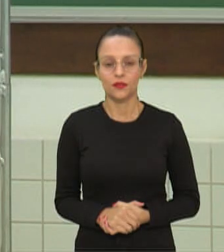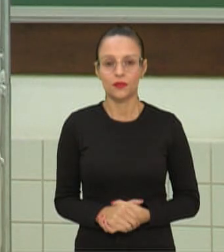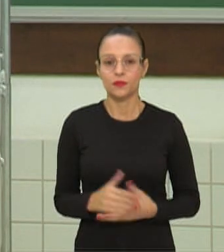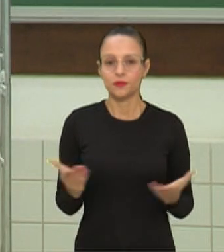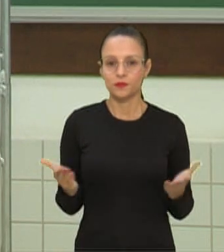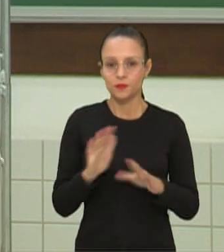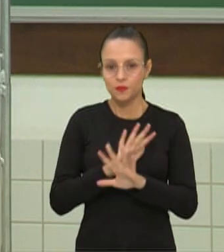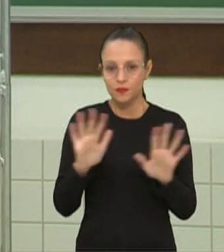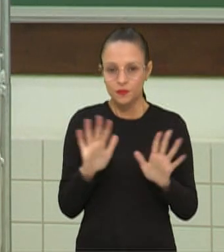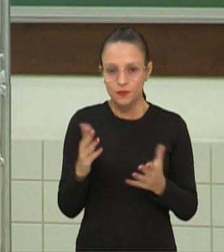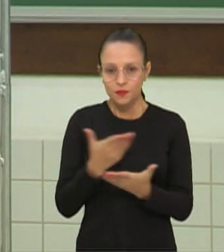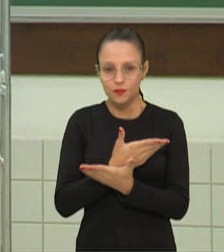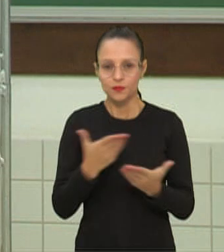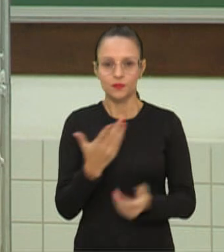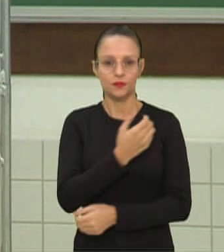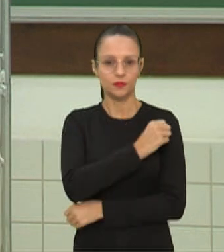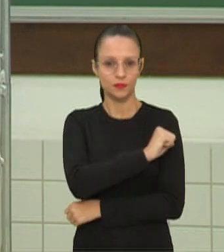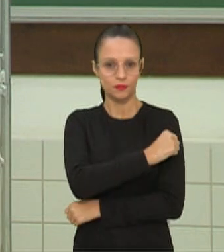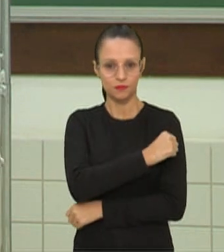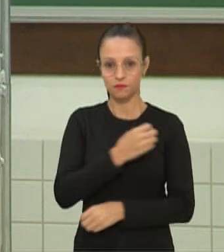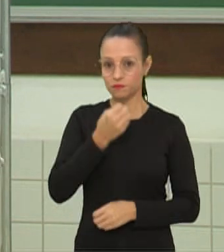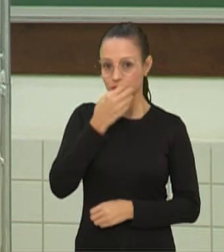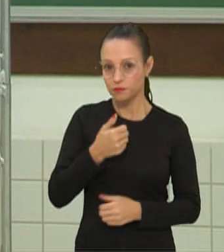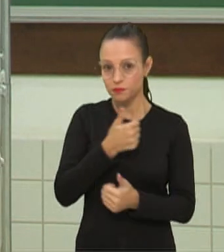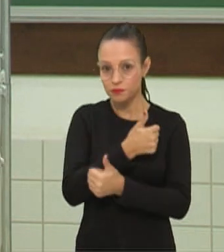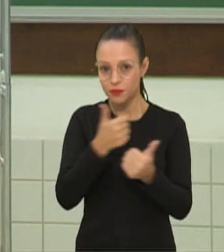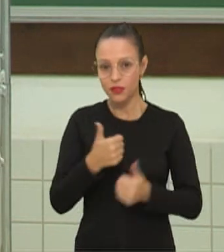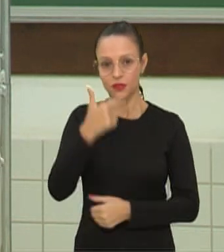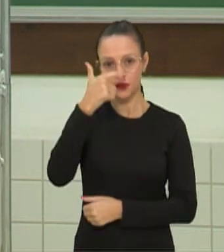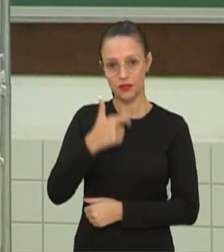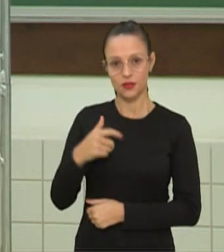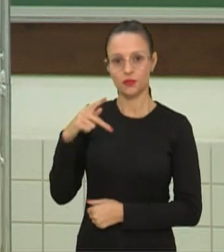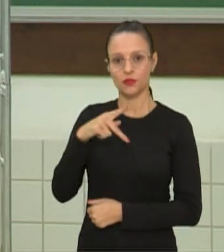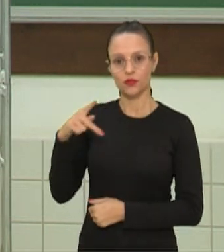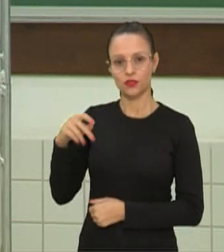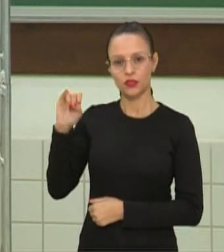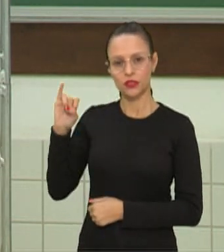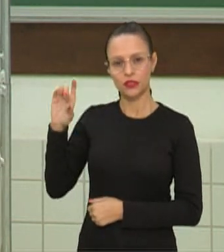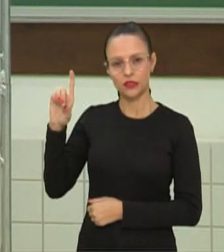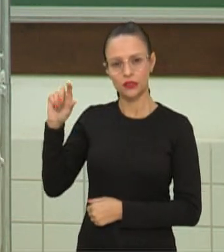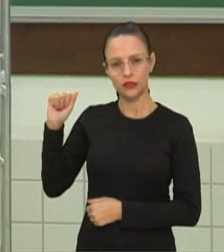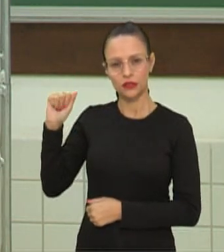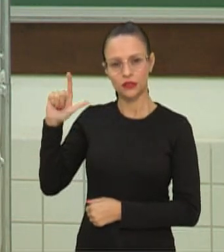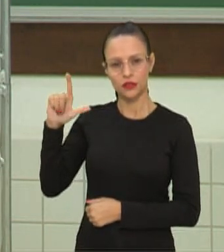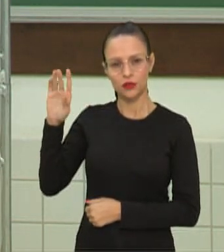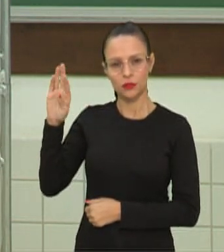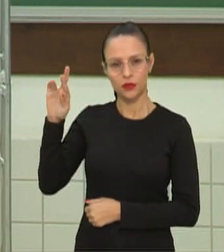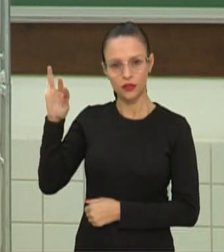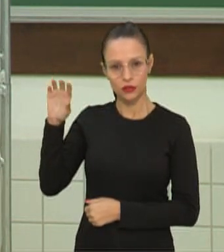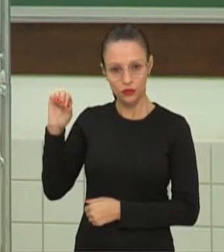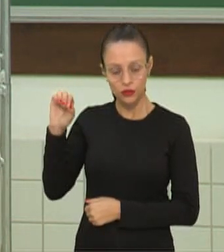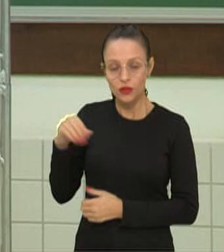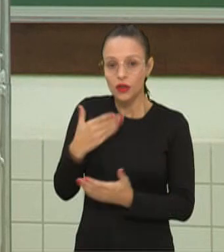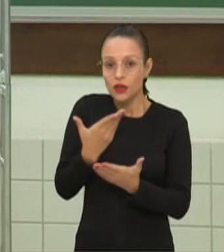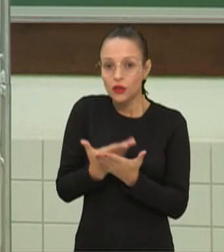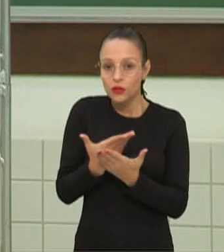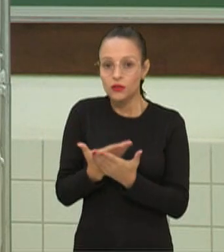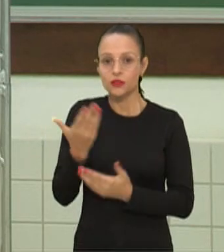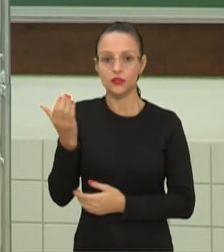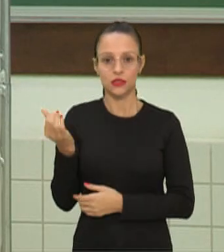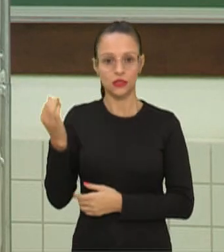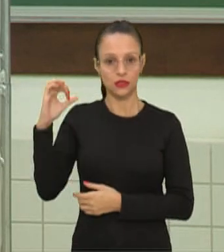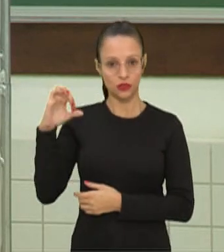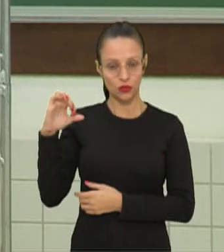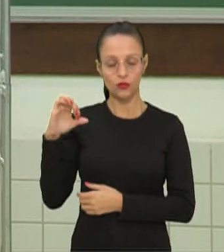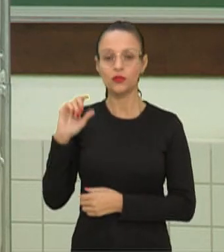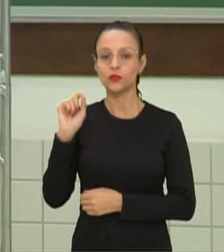Olá pessoal do 8º ano, tudo bem com vocês? Eu sou o professor Hidalberto, essa é a nossa aula de matemática número 69 e nós vamos dar continuidade ao